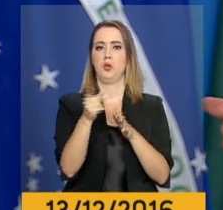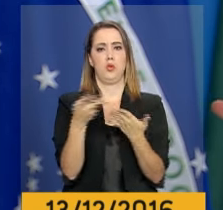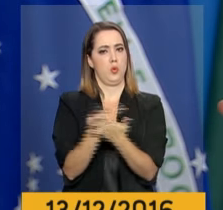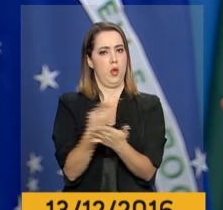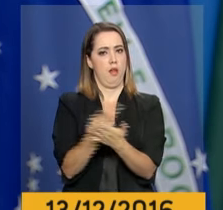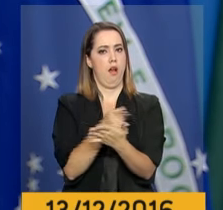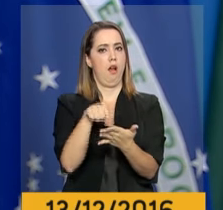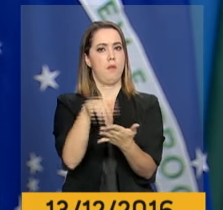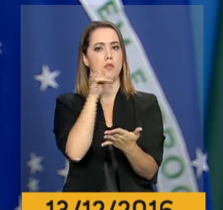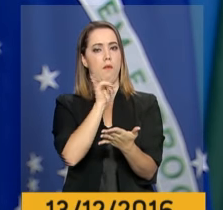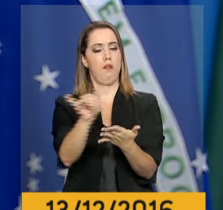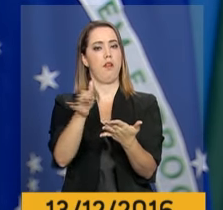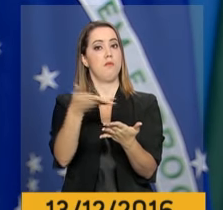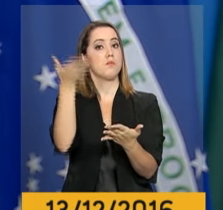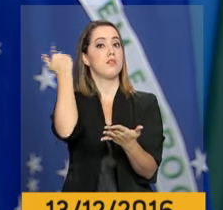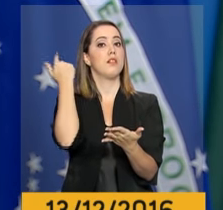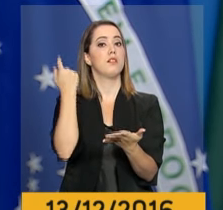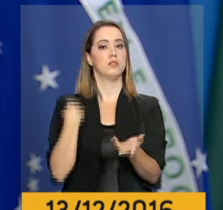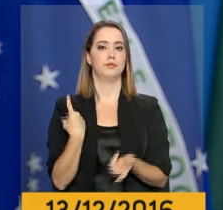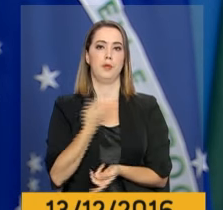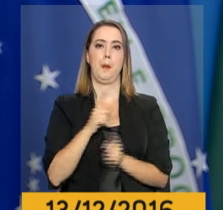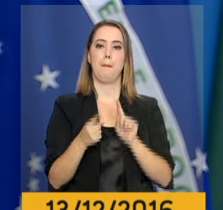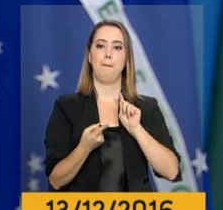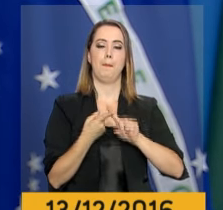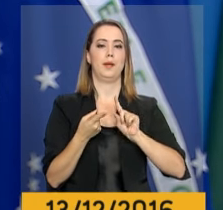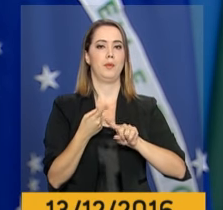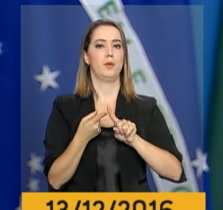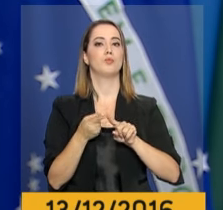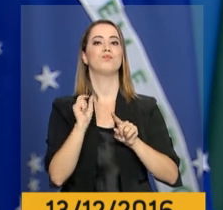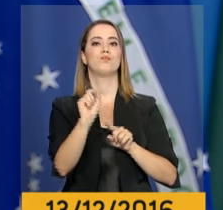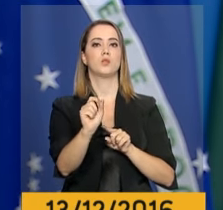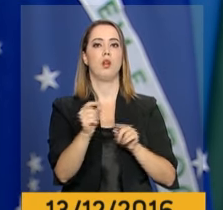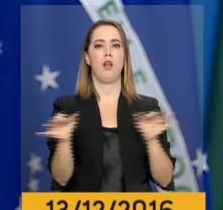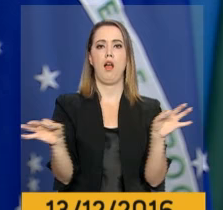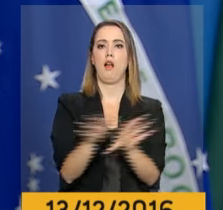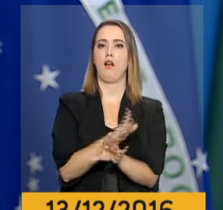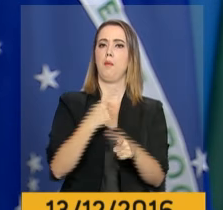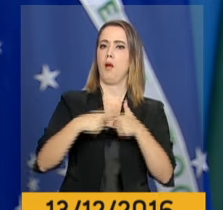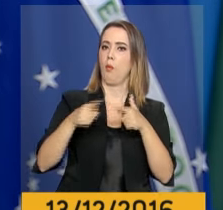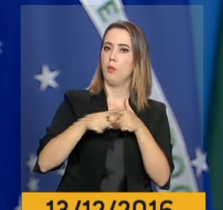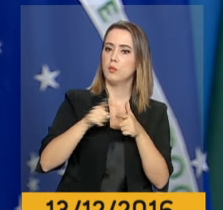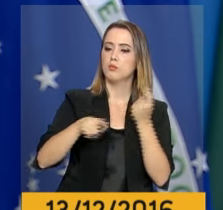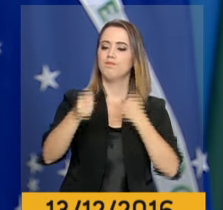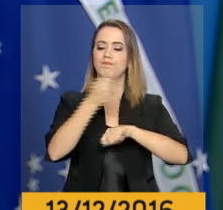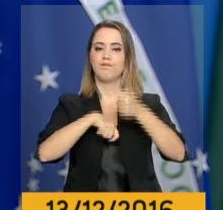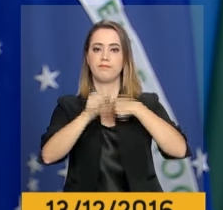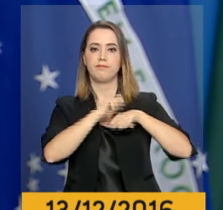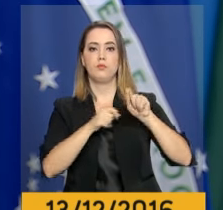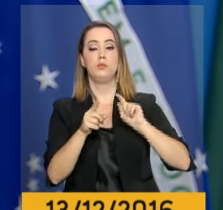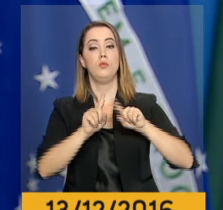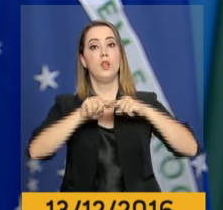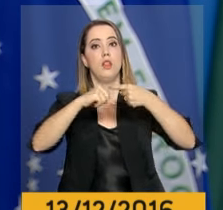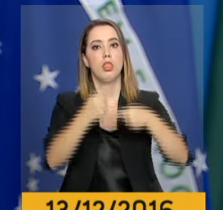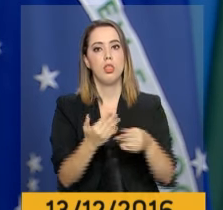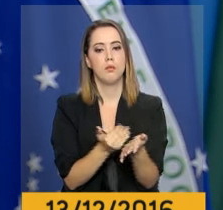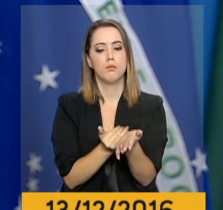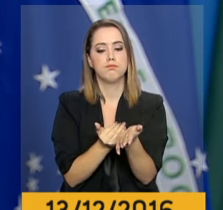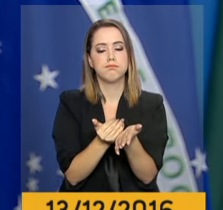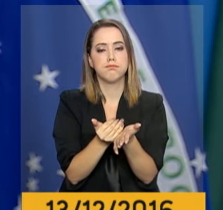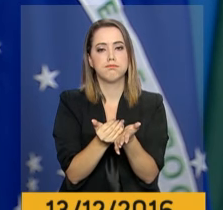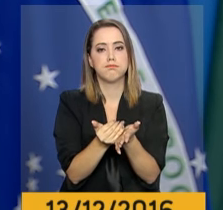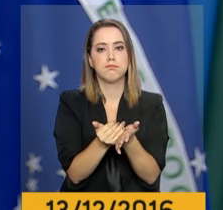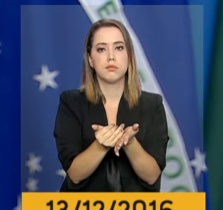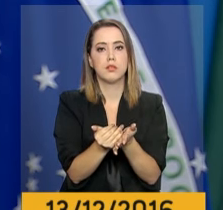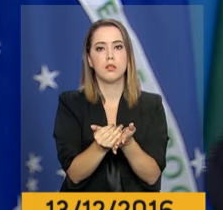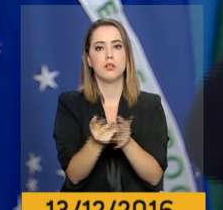que dissemos no passado, que primeiro era preciso combater a recessão, eh, e depois logo em seguida iniciar o